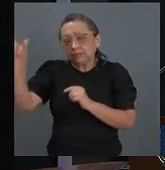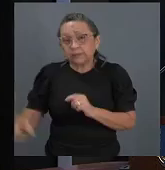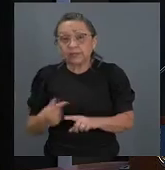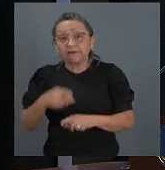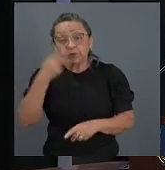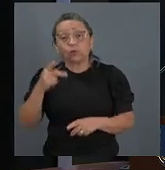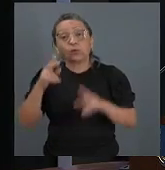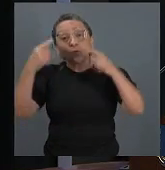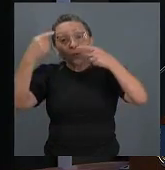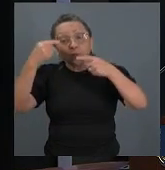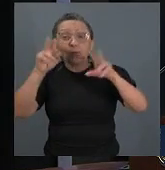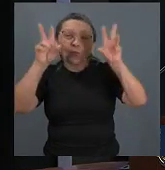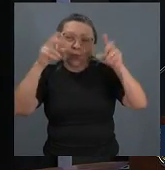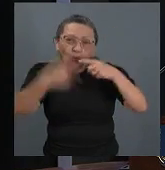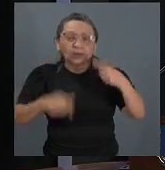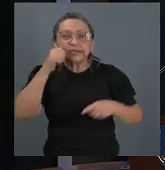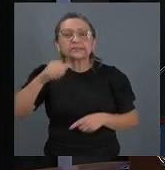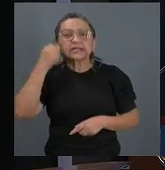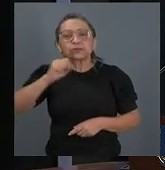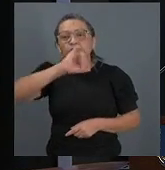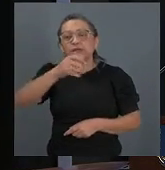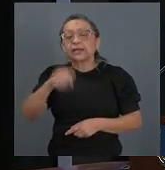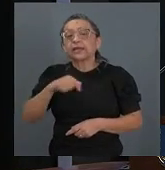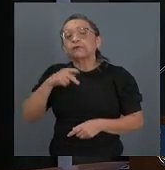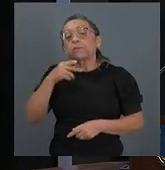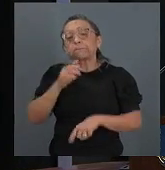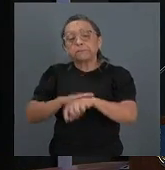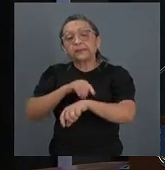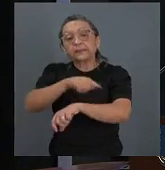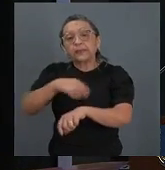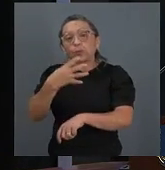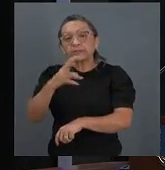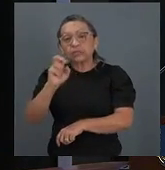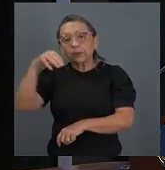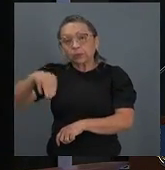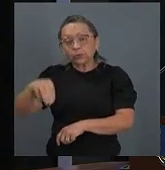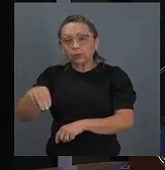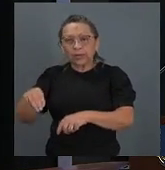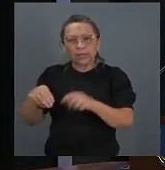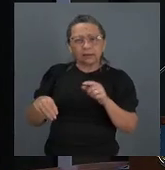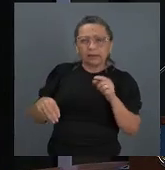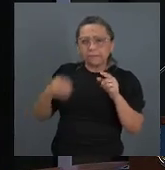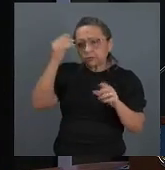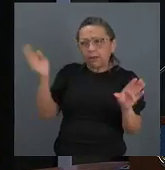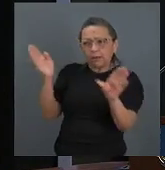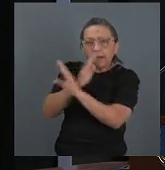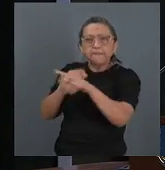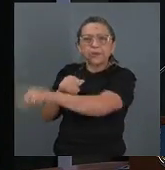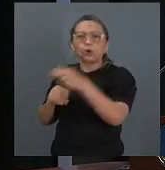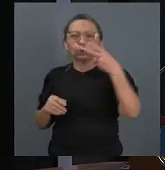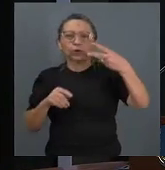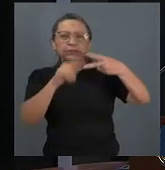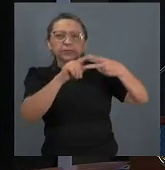Janaína, e aí esqueceram o resto, pegaram esses 2 minutos, fizeram escarcéu, e as denúncias